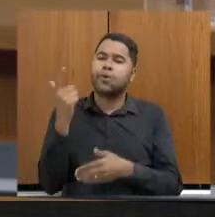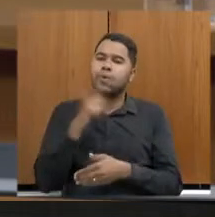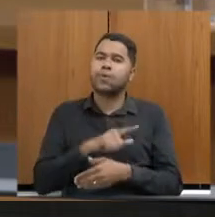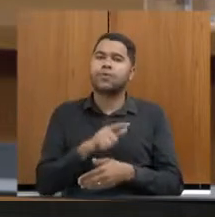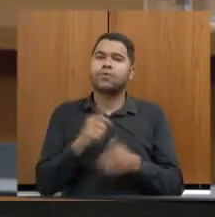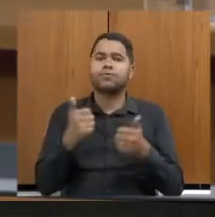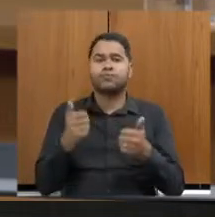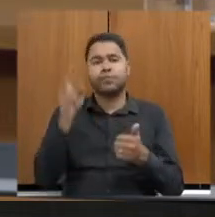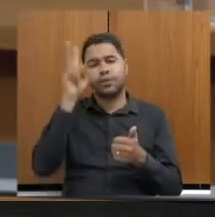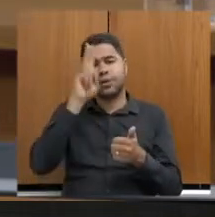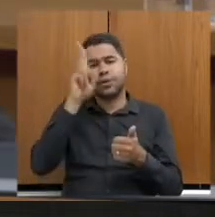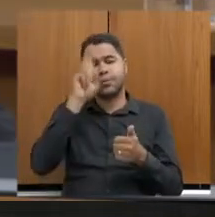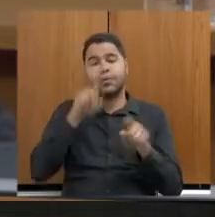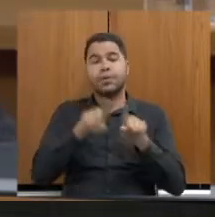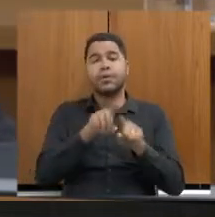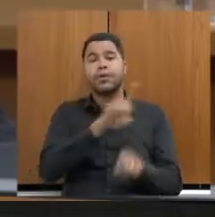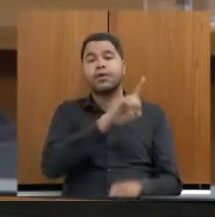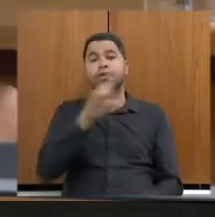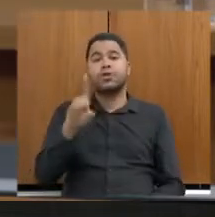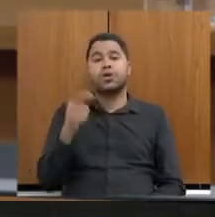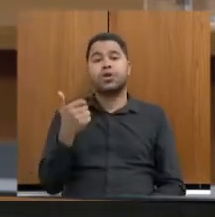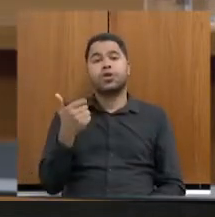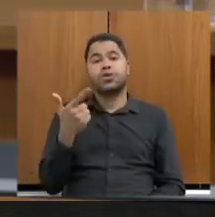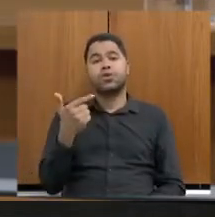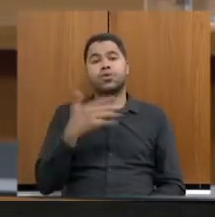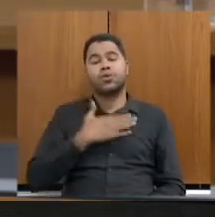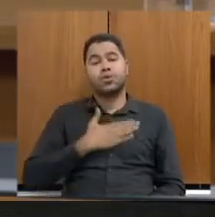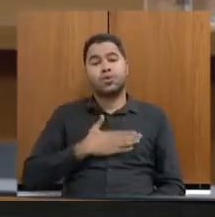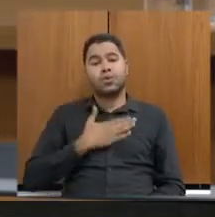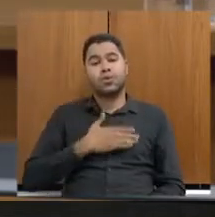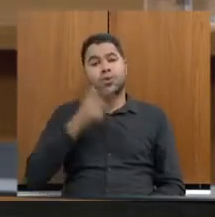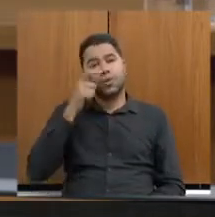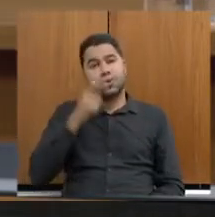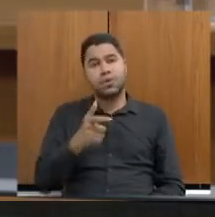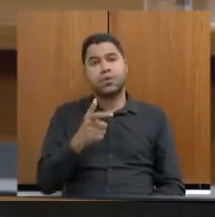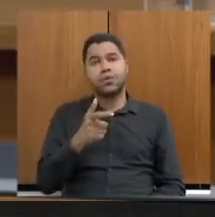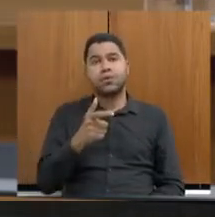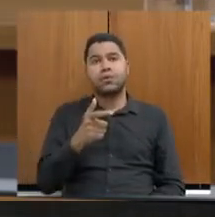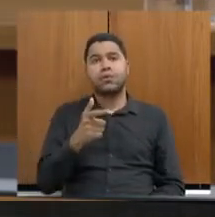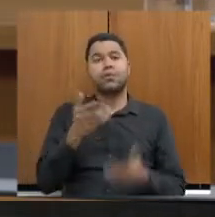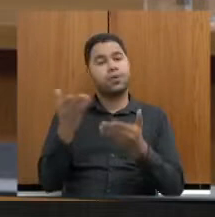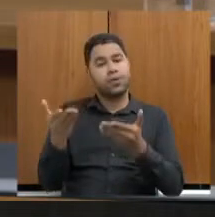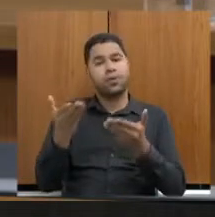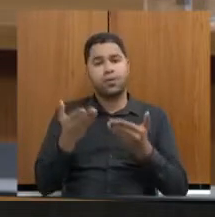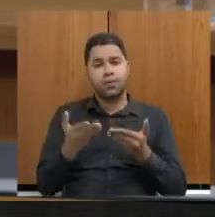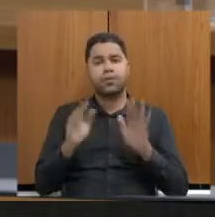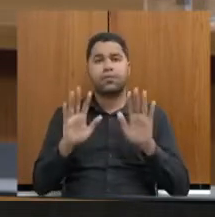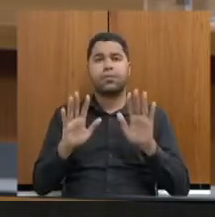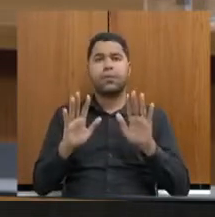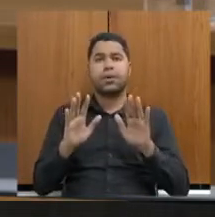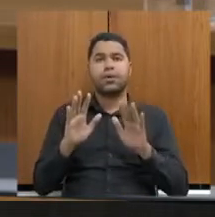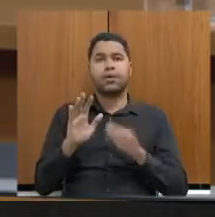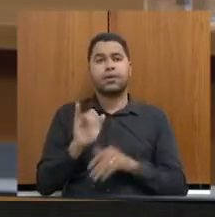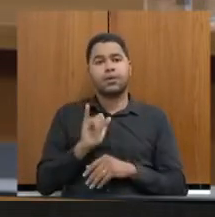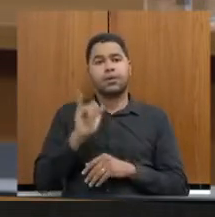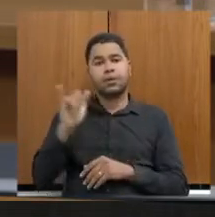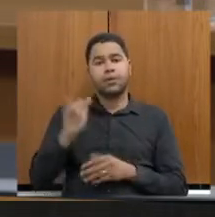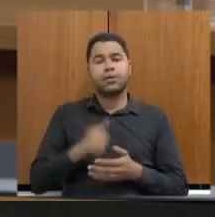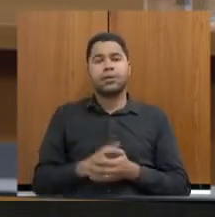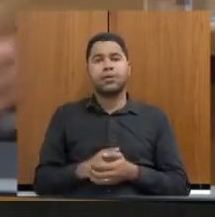fazer isso aí e lembrar o senhor de dor de agosto seria muito interessante vai É lógico vai receber o convite mas já deixar aí